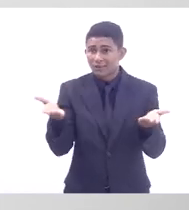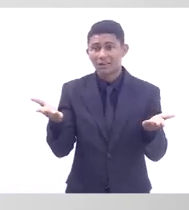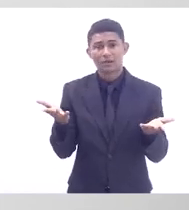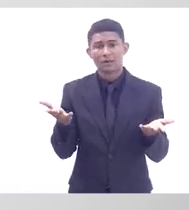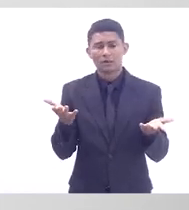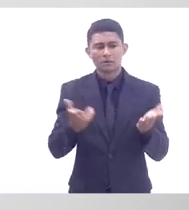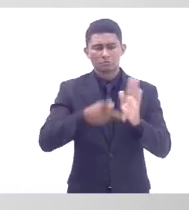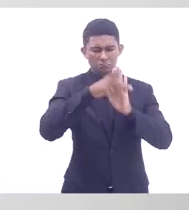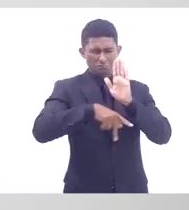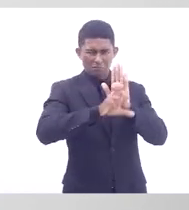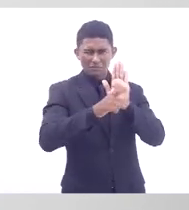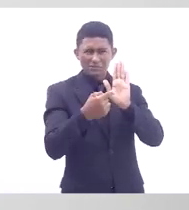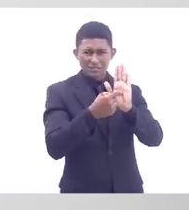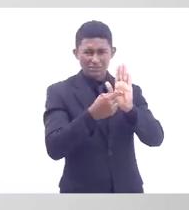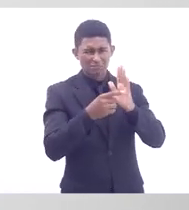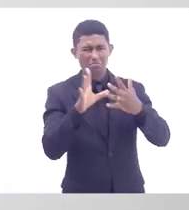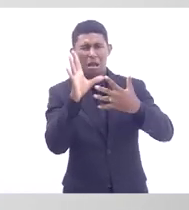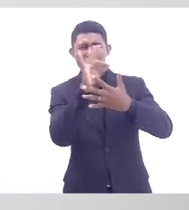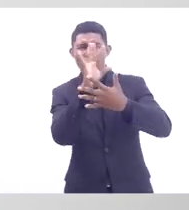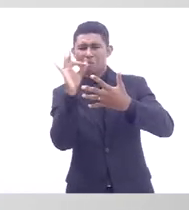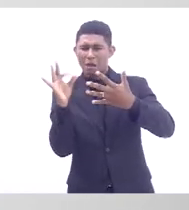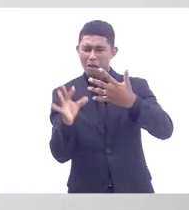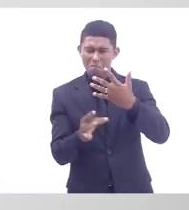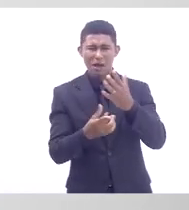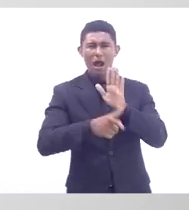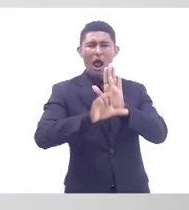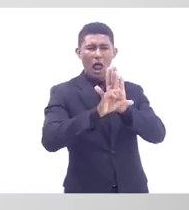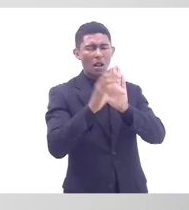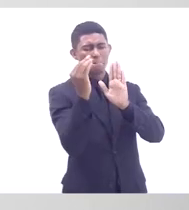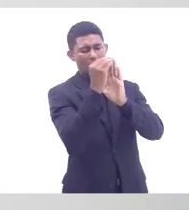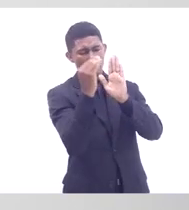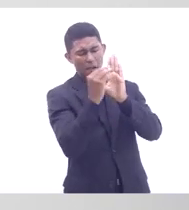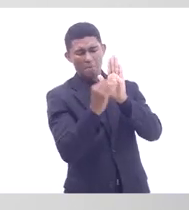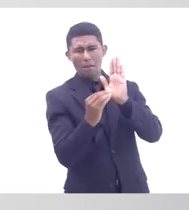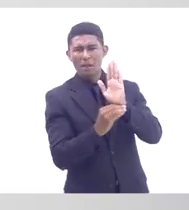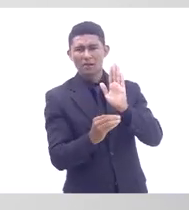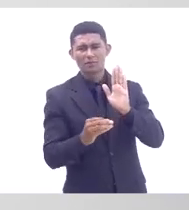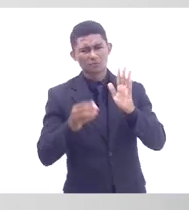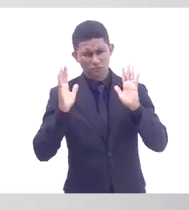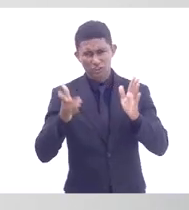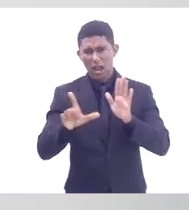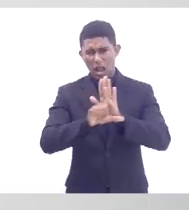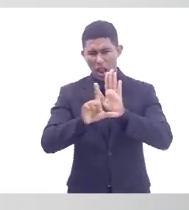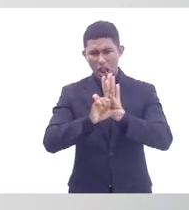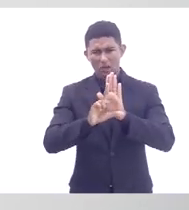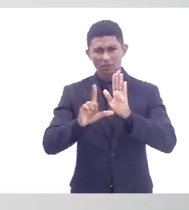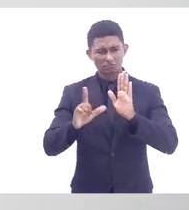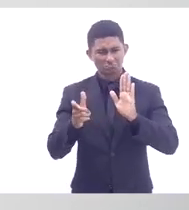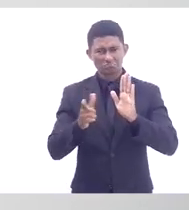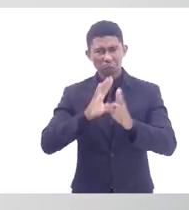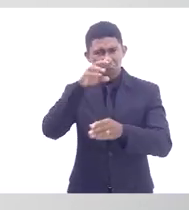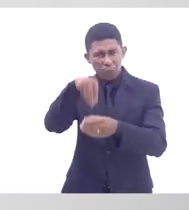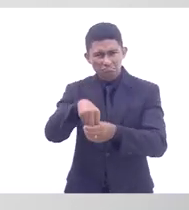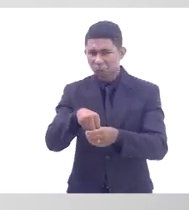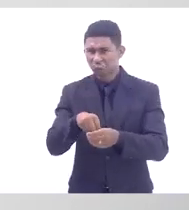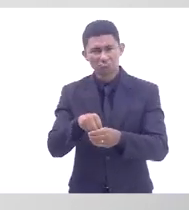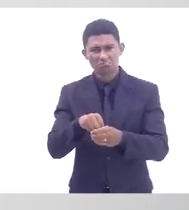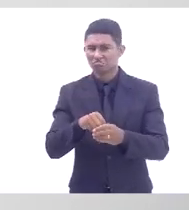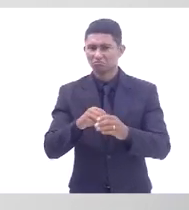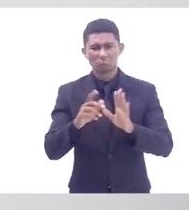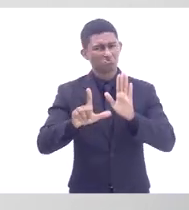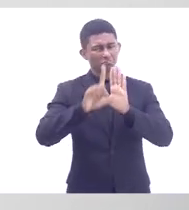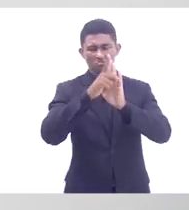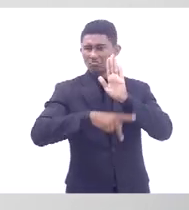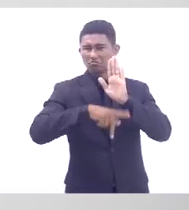projeto não se debruça sobre nenhuma dessas leis sobre nenhuma dessas regulamentações que a gente tem no ensino superior do Estado do Rio de Janeiro